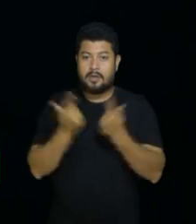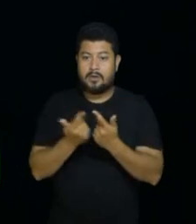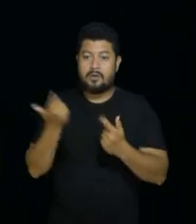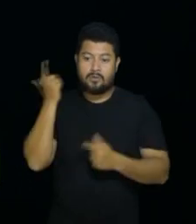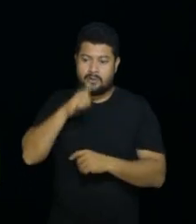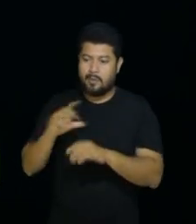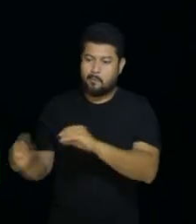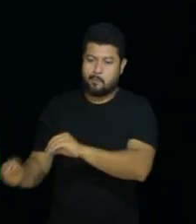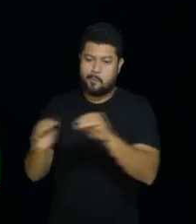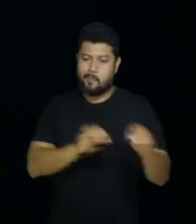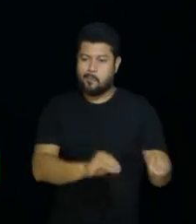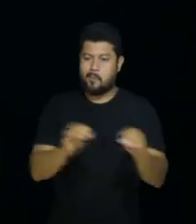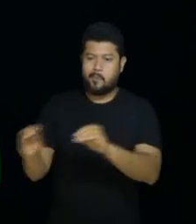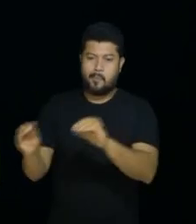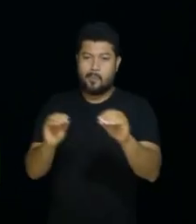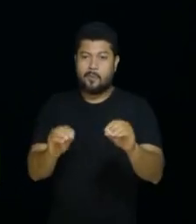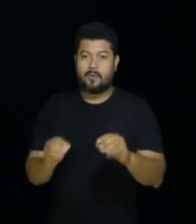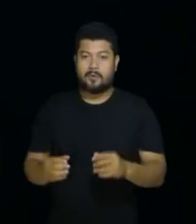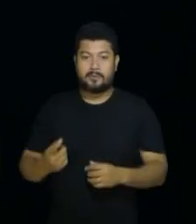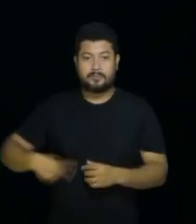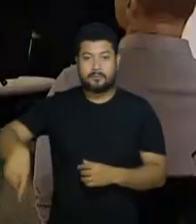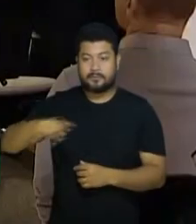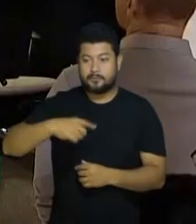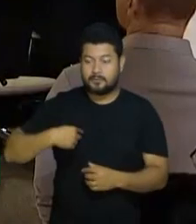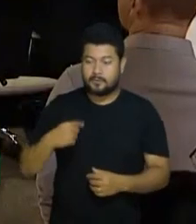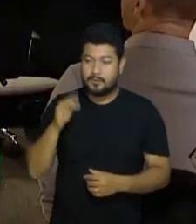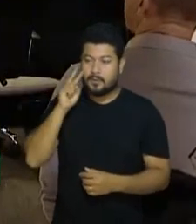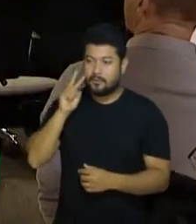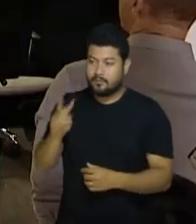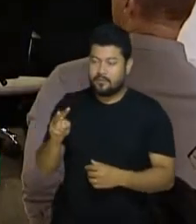é fundamental para que a gente tenha voz nas regiões. Muito obrigado.